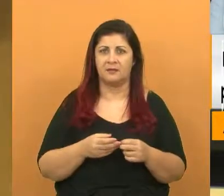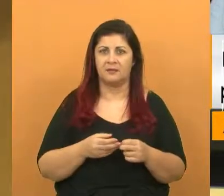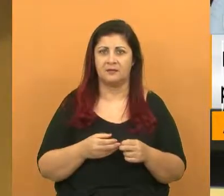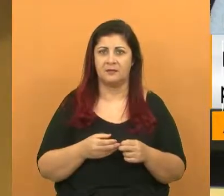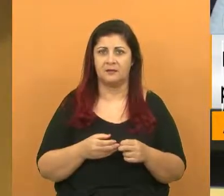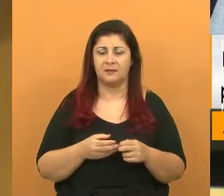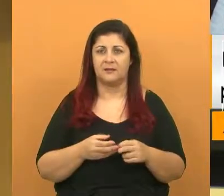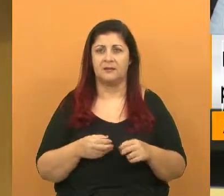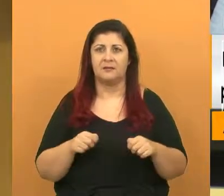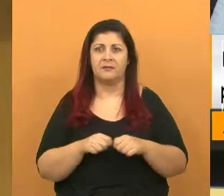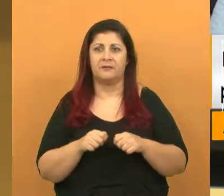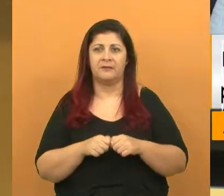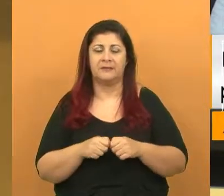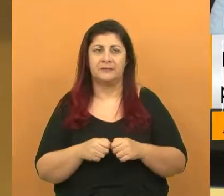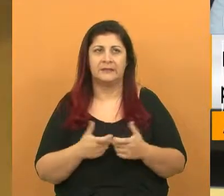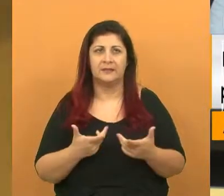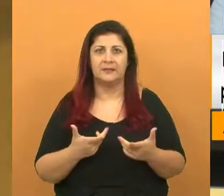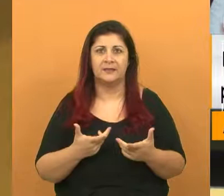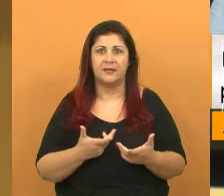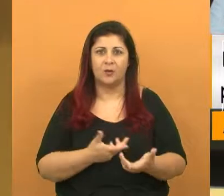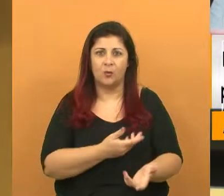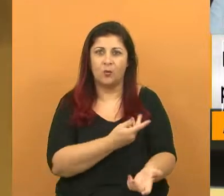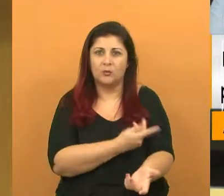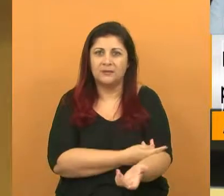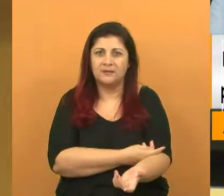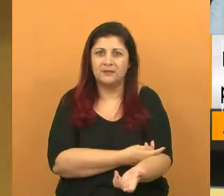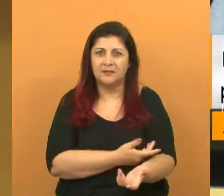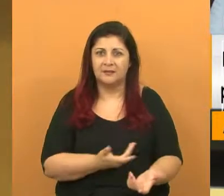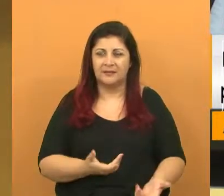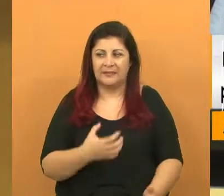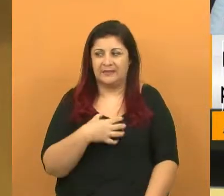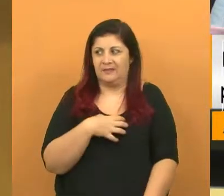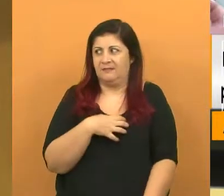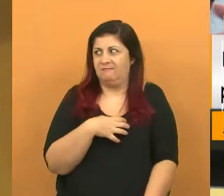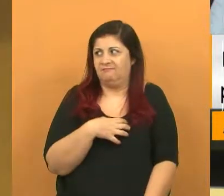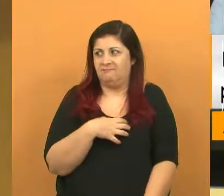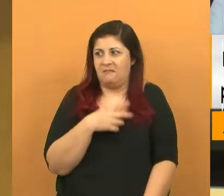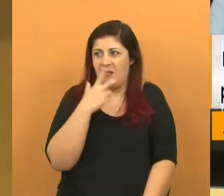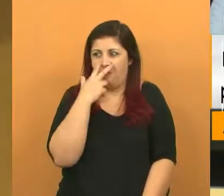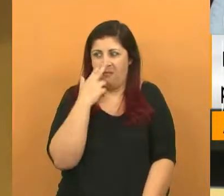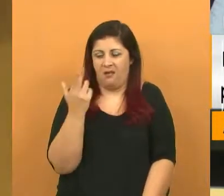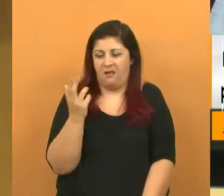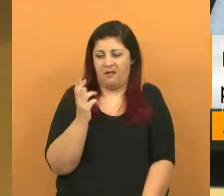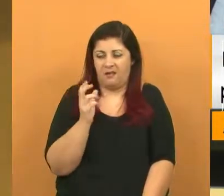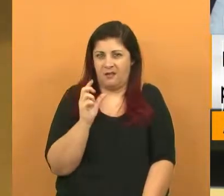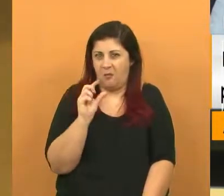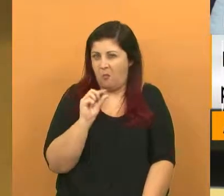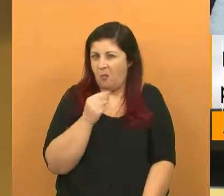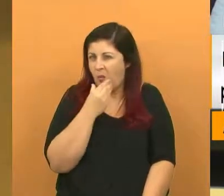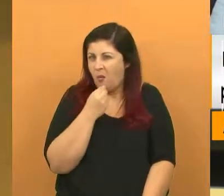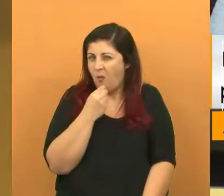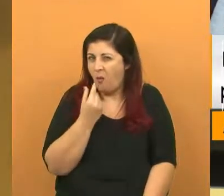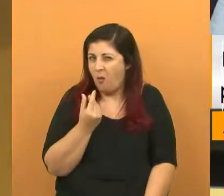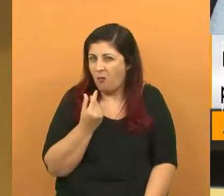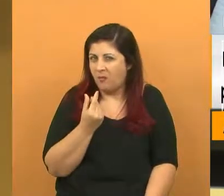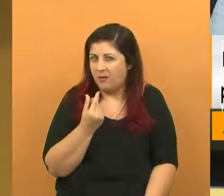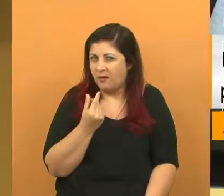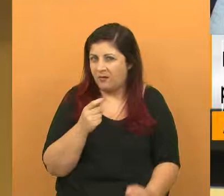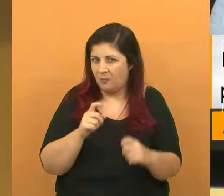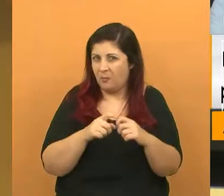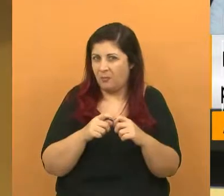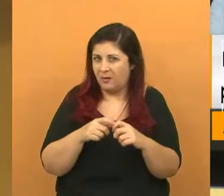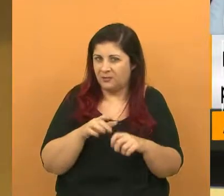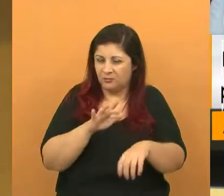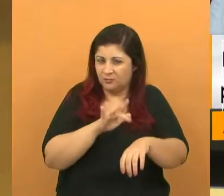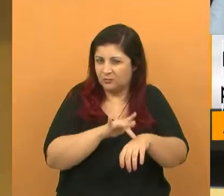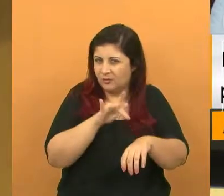por realizar um exame de toque, ele vai estar se sentindo, parece que vai ficar menos homem por conta disso.